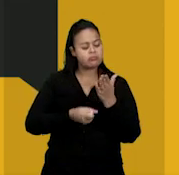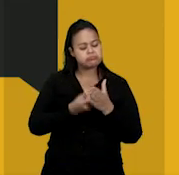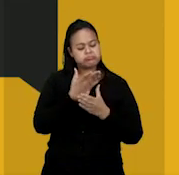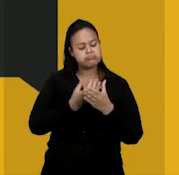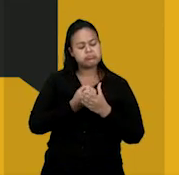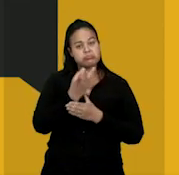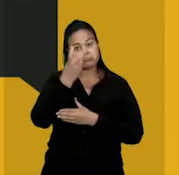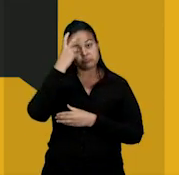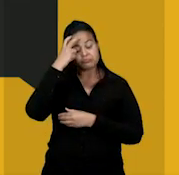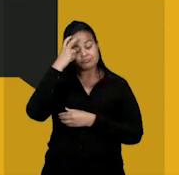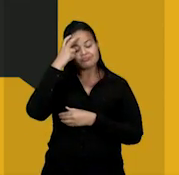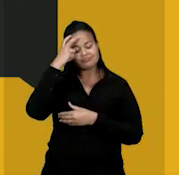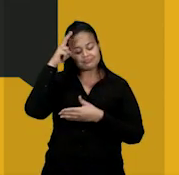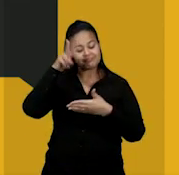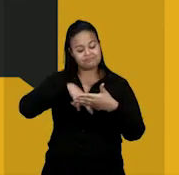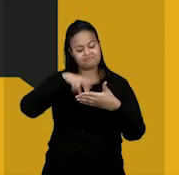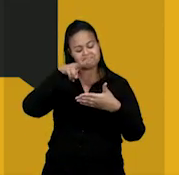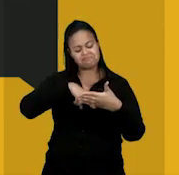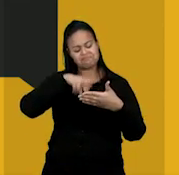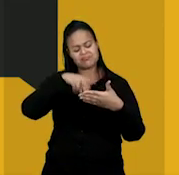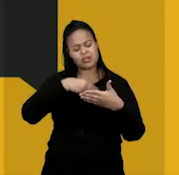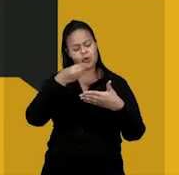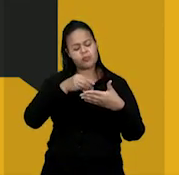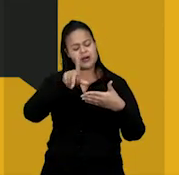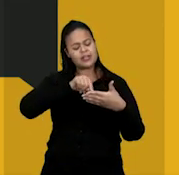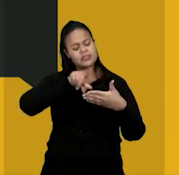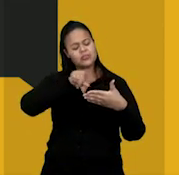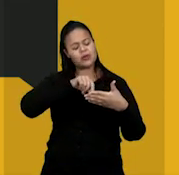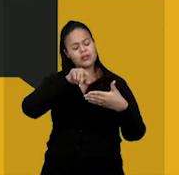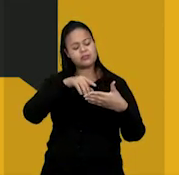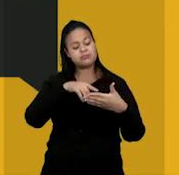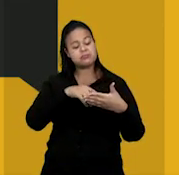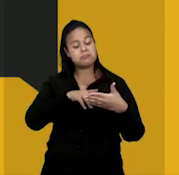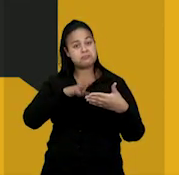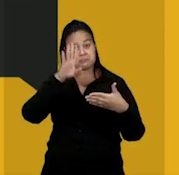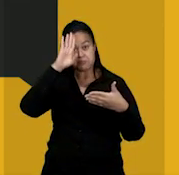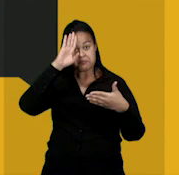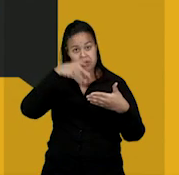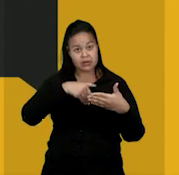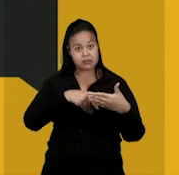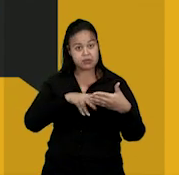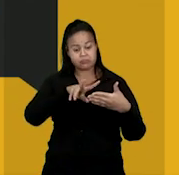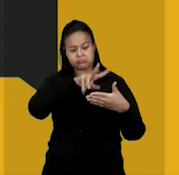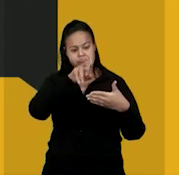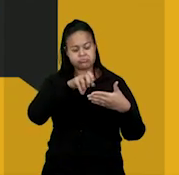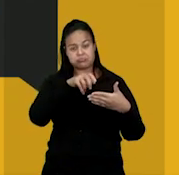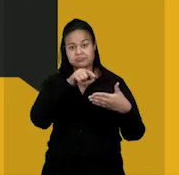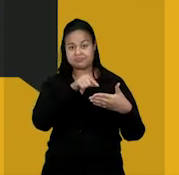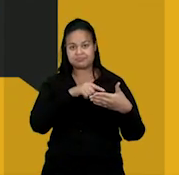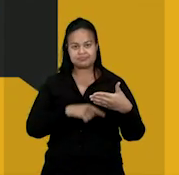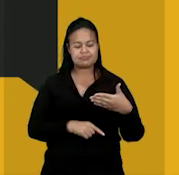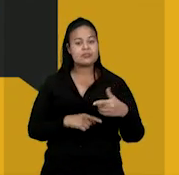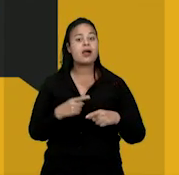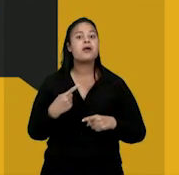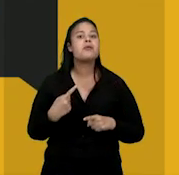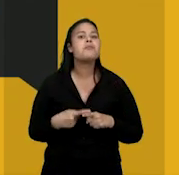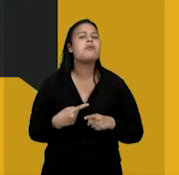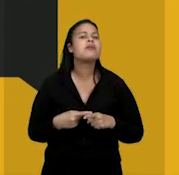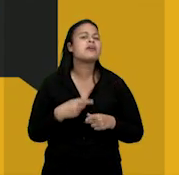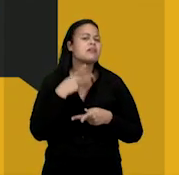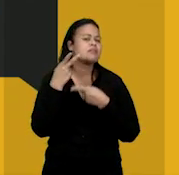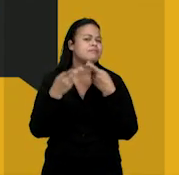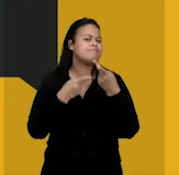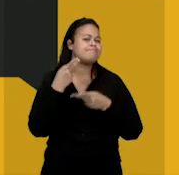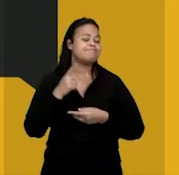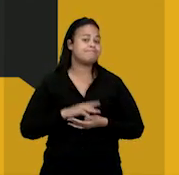cultural e consultando-os no momento de fazer escolhas quando for o caso. Por que eu digo isso?